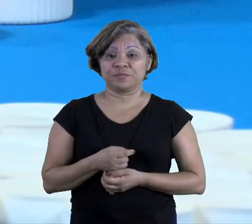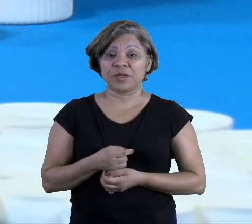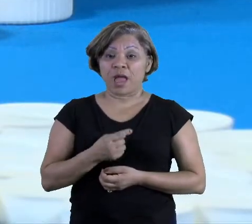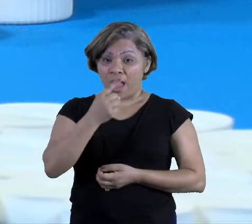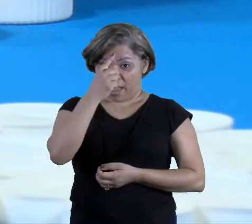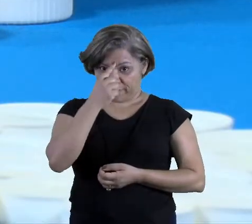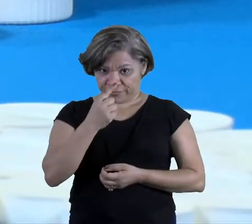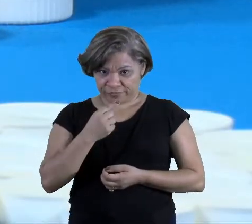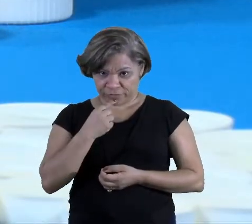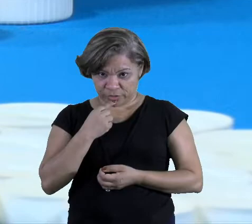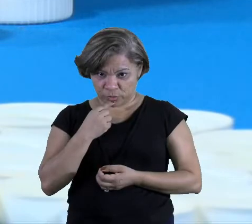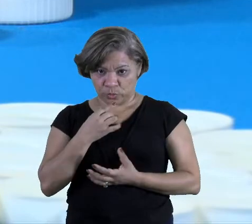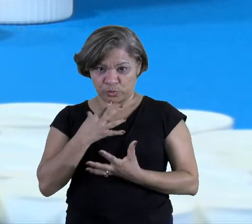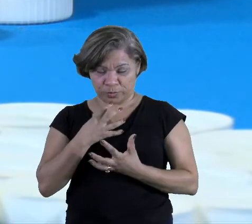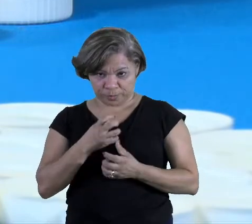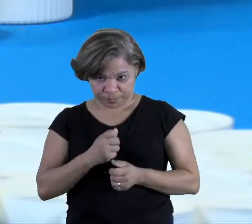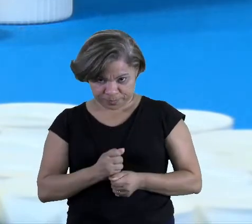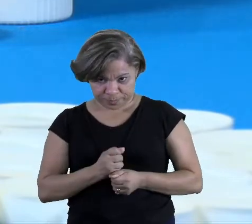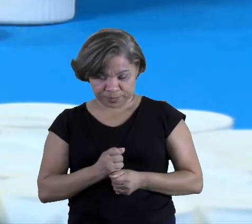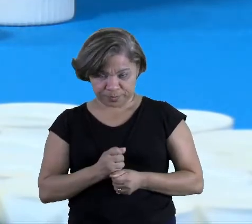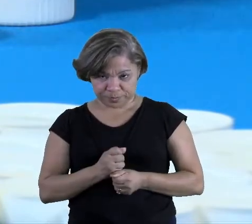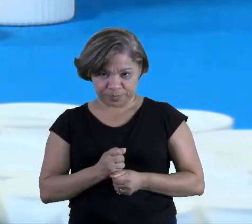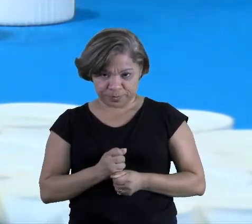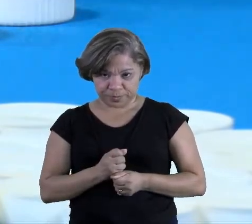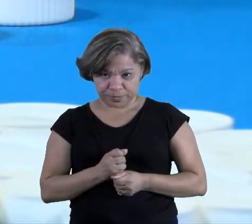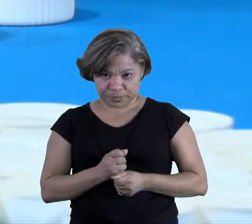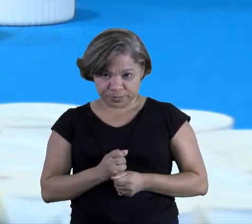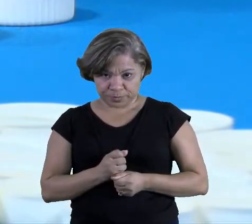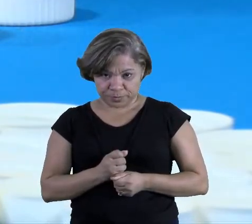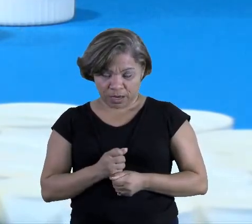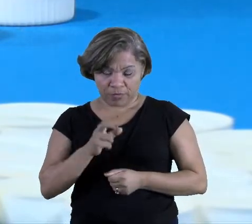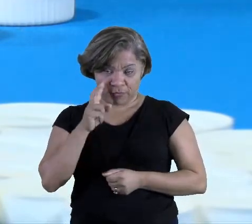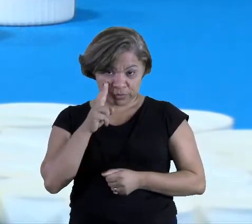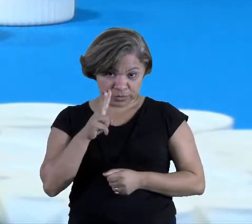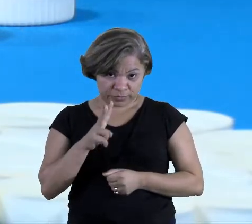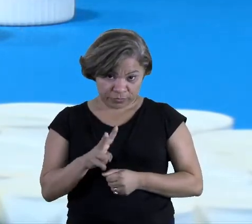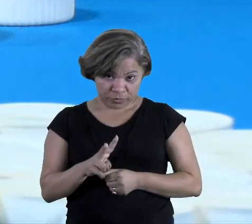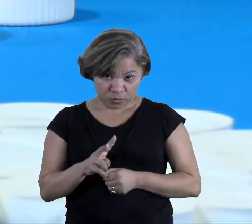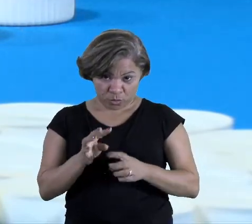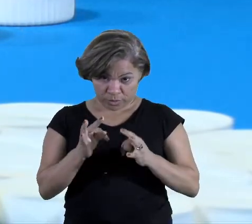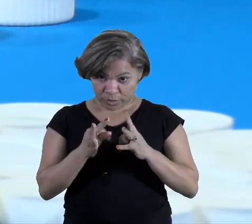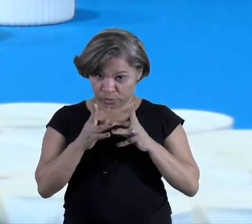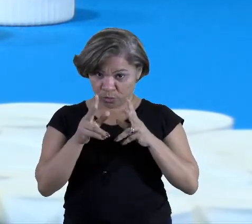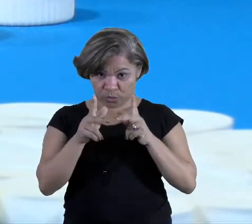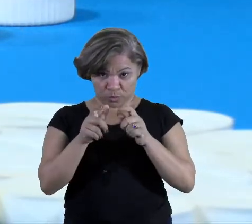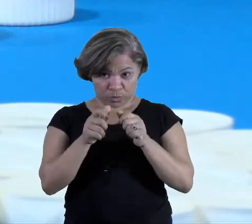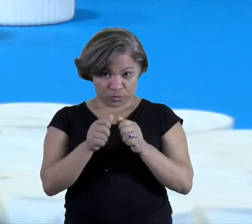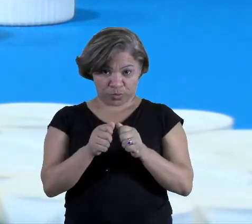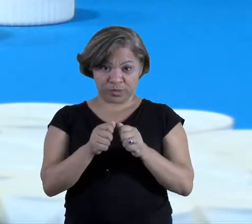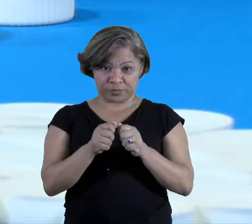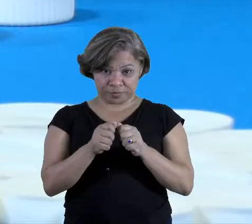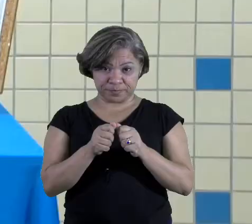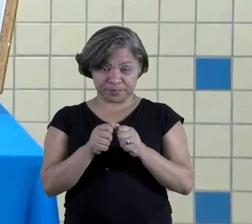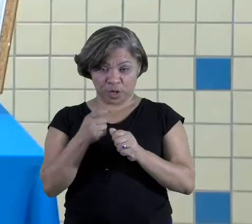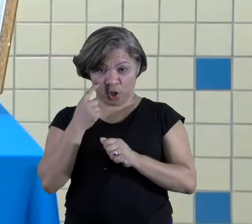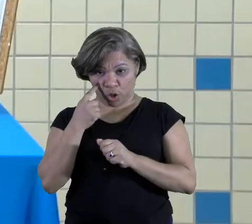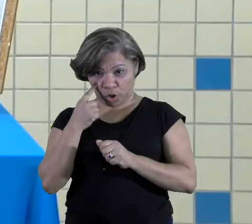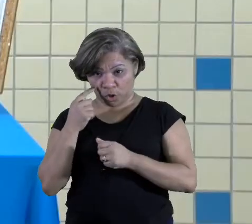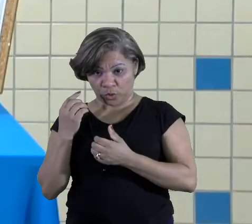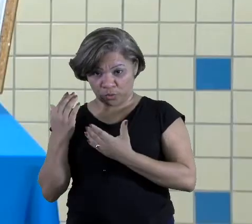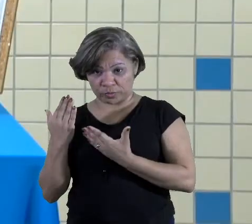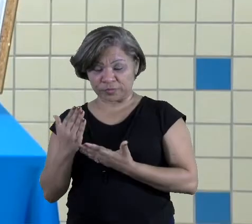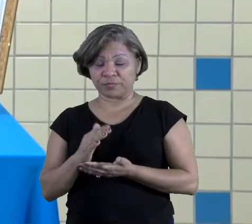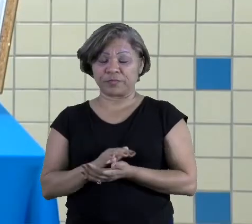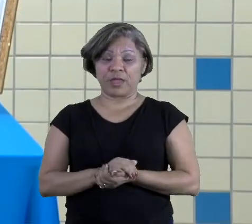secas, vocês vão olhar as tampinhas todas e pedir para que a